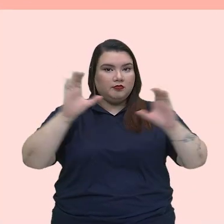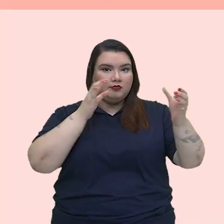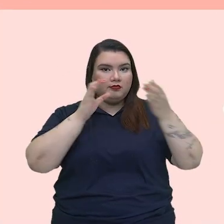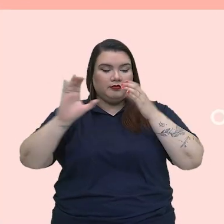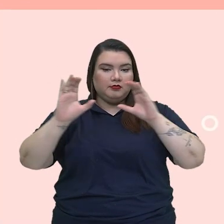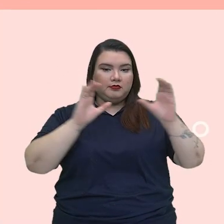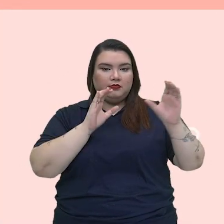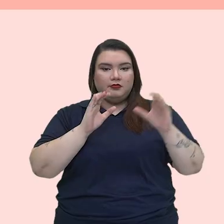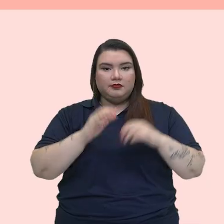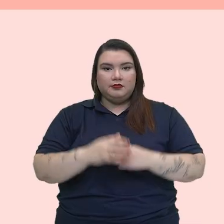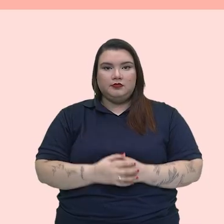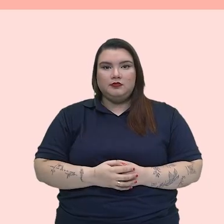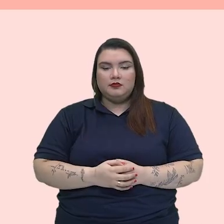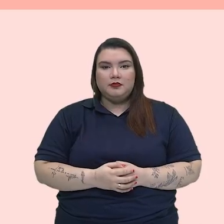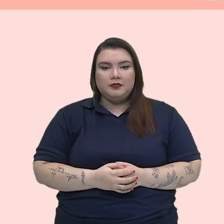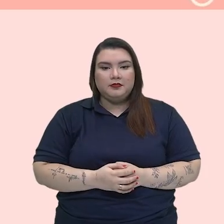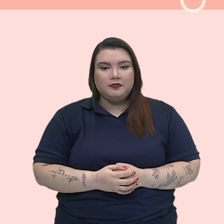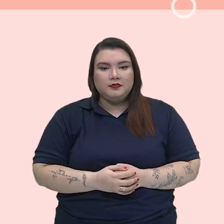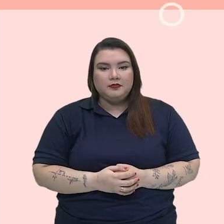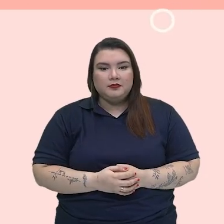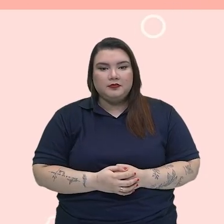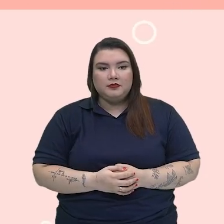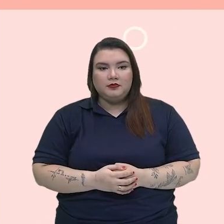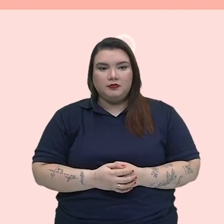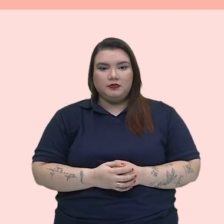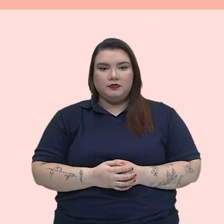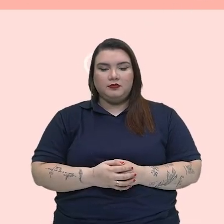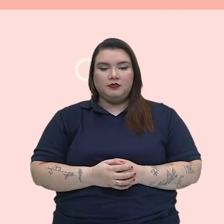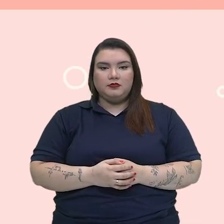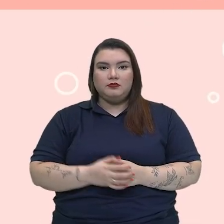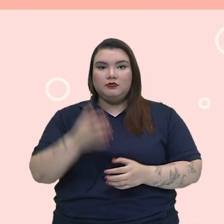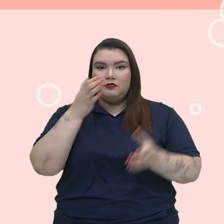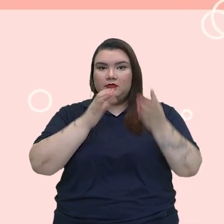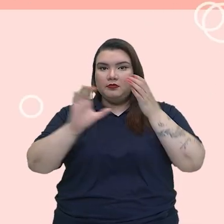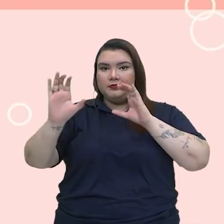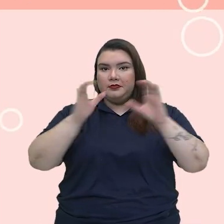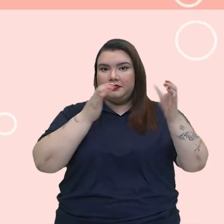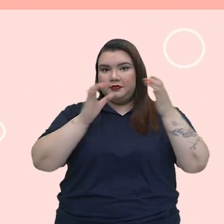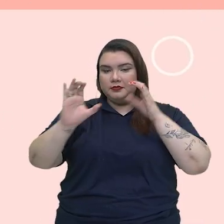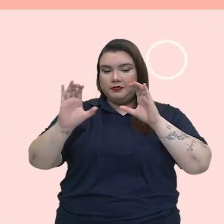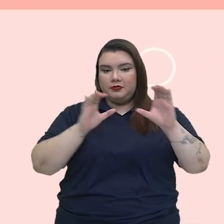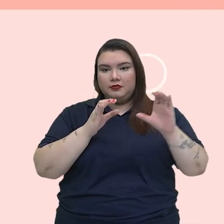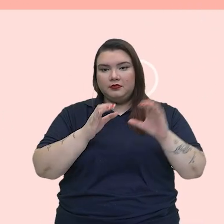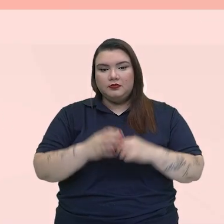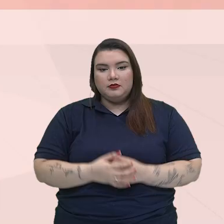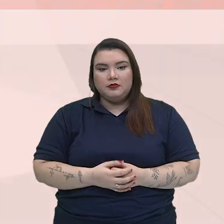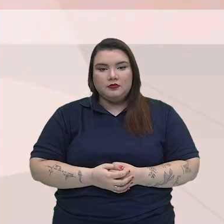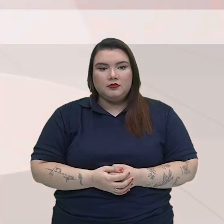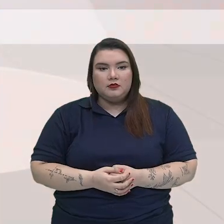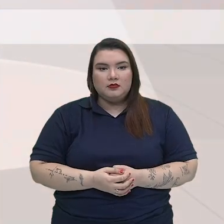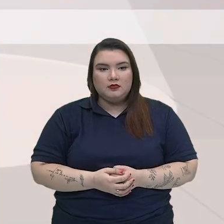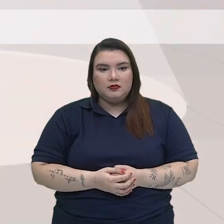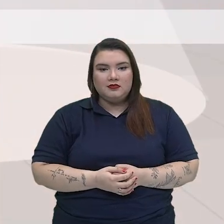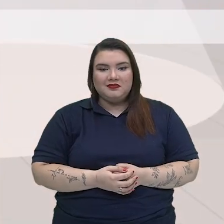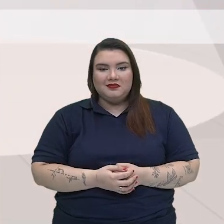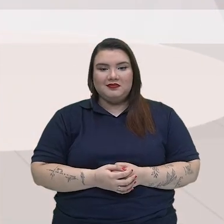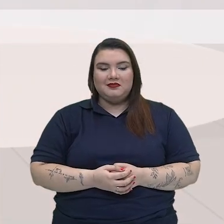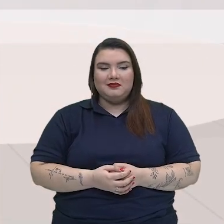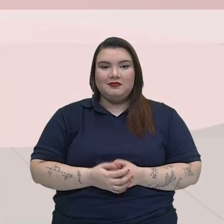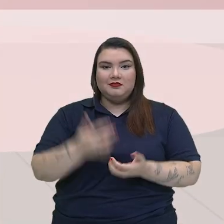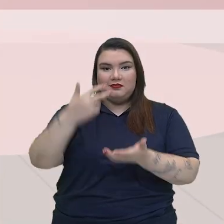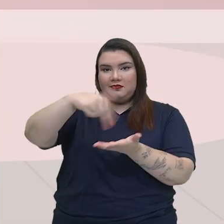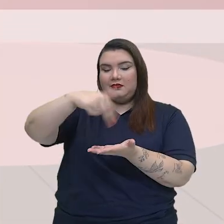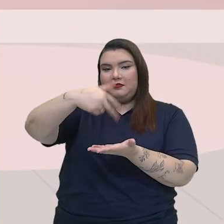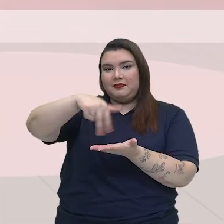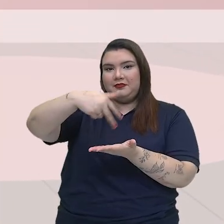cantar. To sing, cantar. To sing, cantar. To